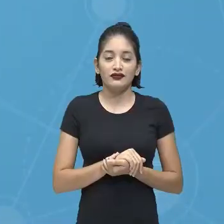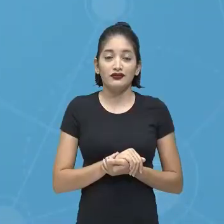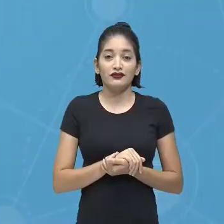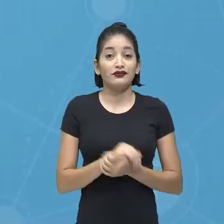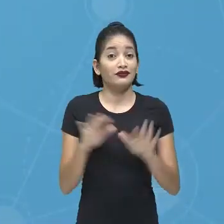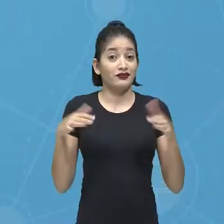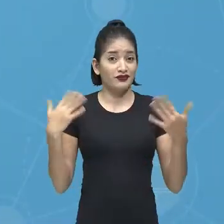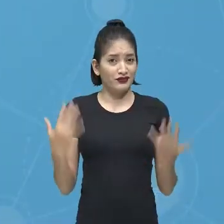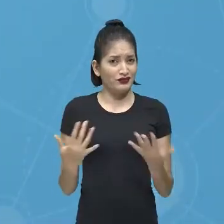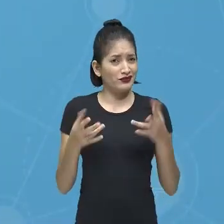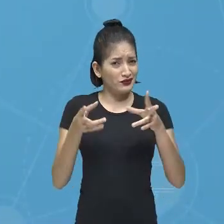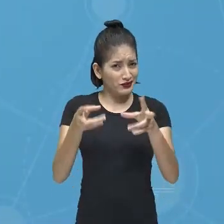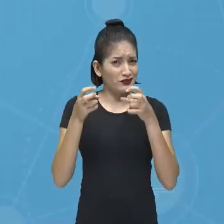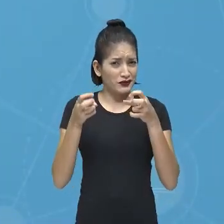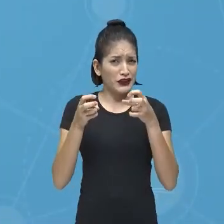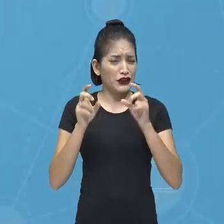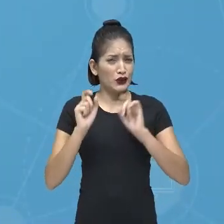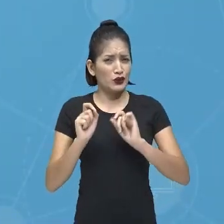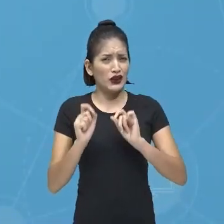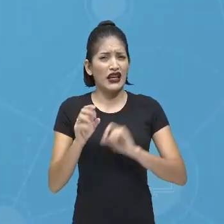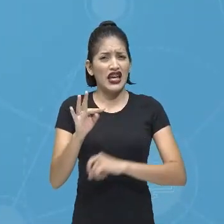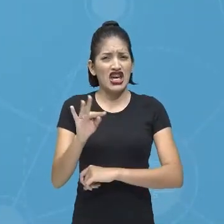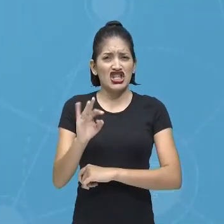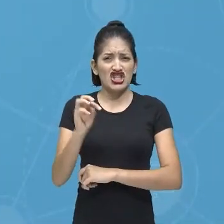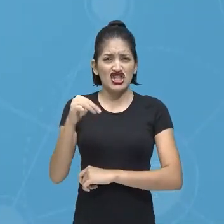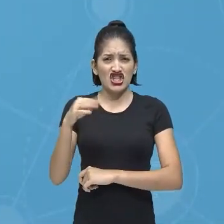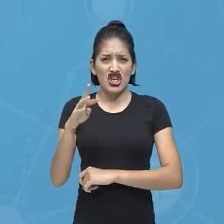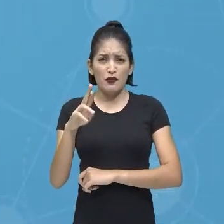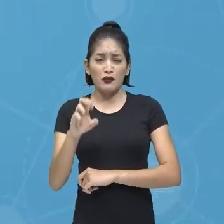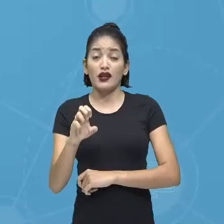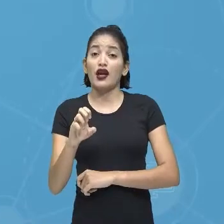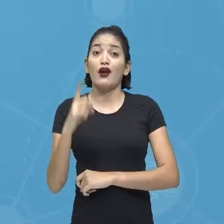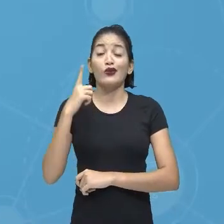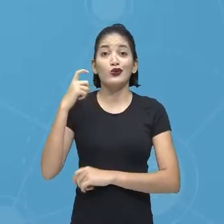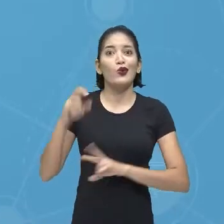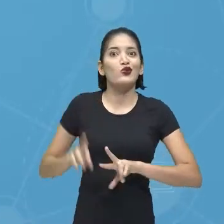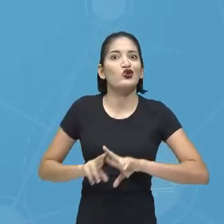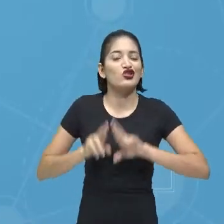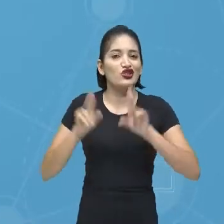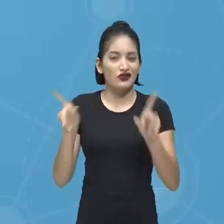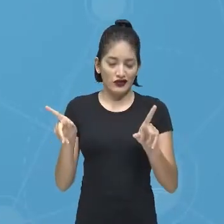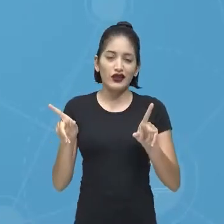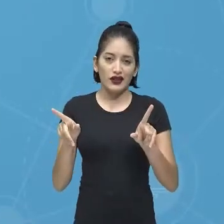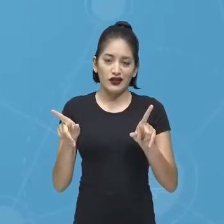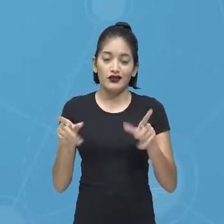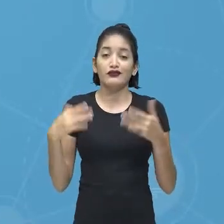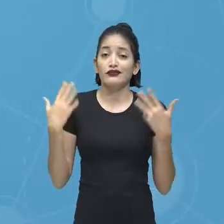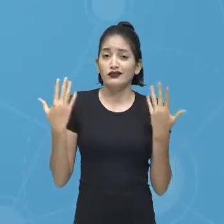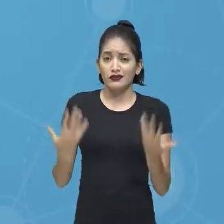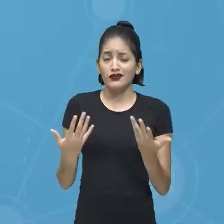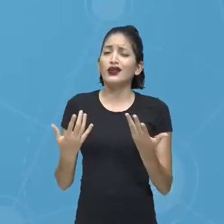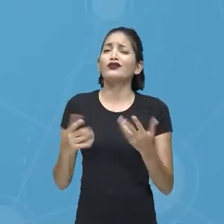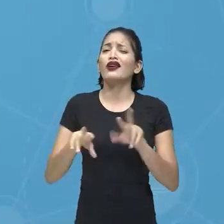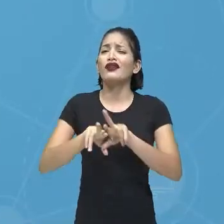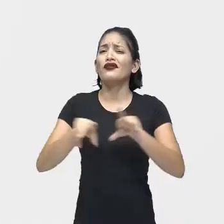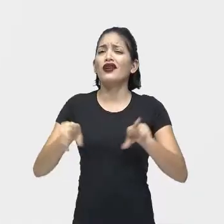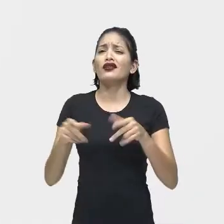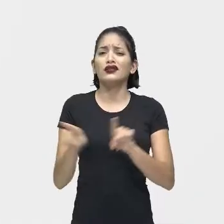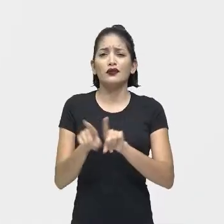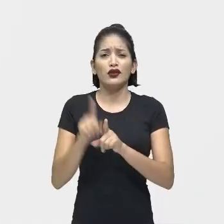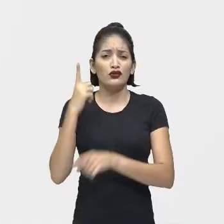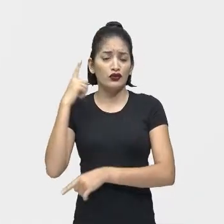Então, deu a perceber o que é o timbre? É a diferença sonora, certo? E aí existem os tipos de som. Vamos